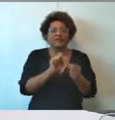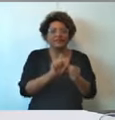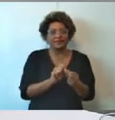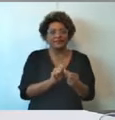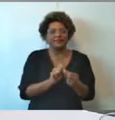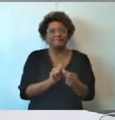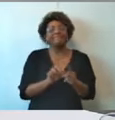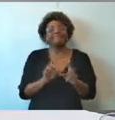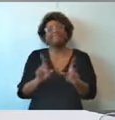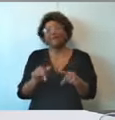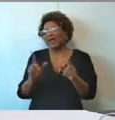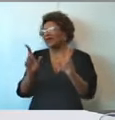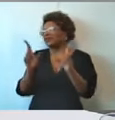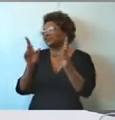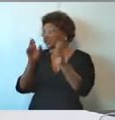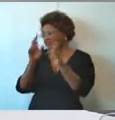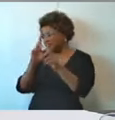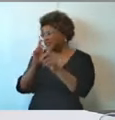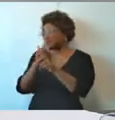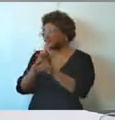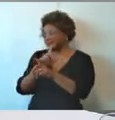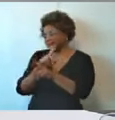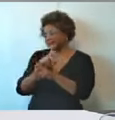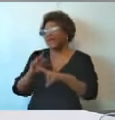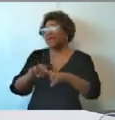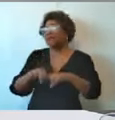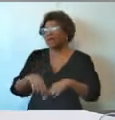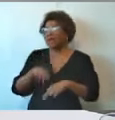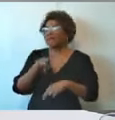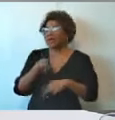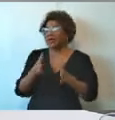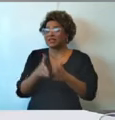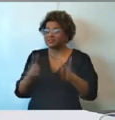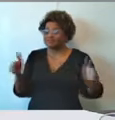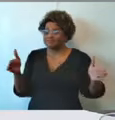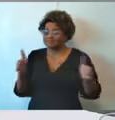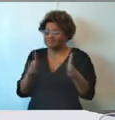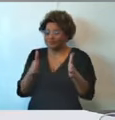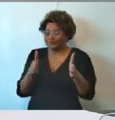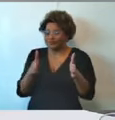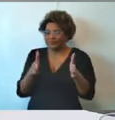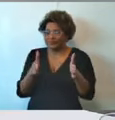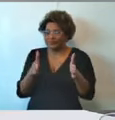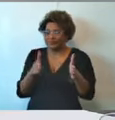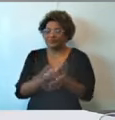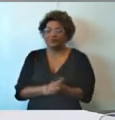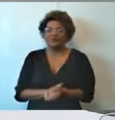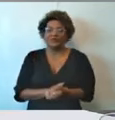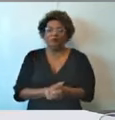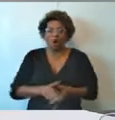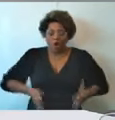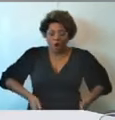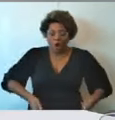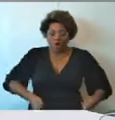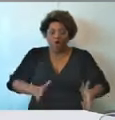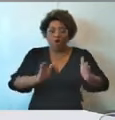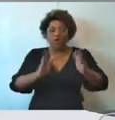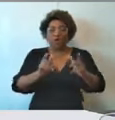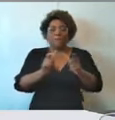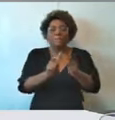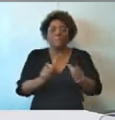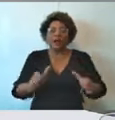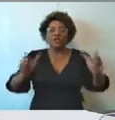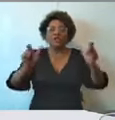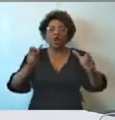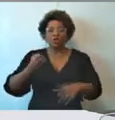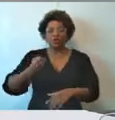muito difícil da gente plantar por causa disso, né? O corredor que tem os dois com maior número de acidentes de moto é